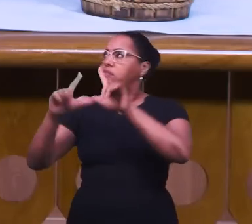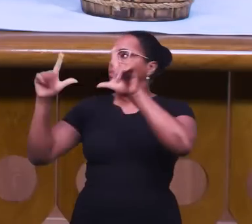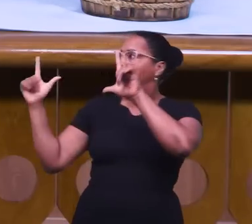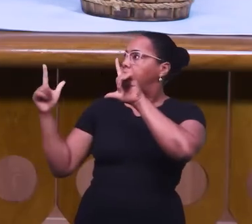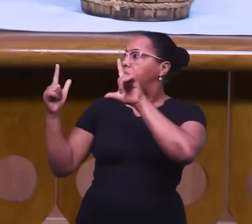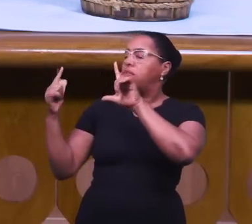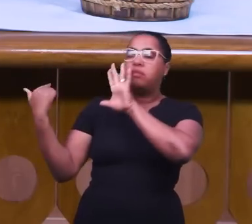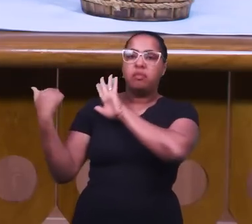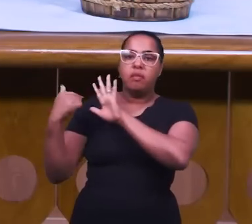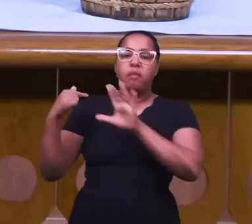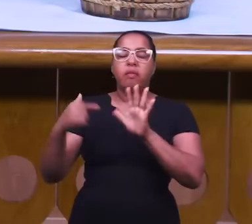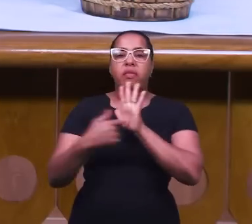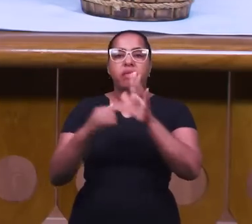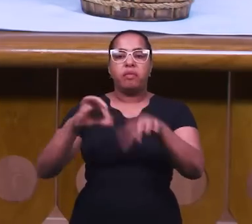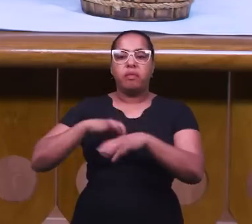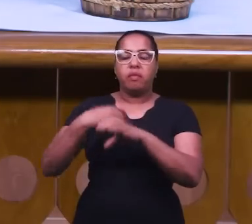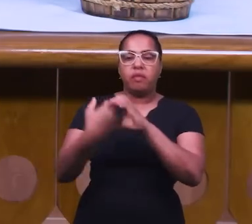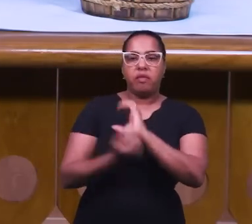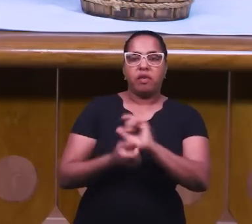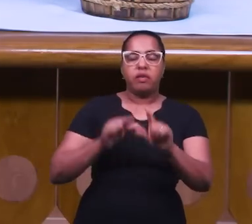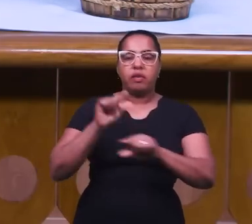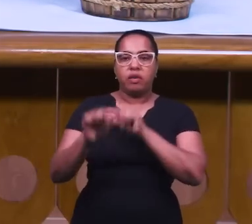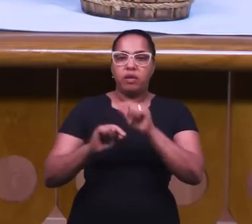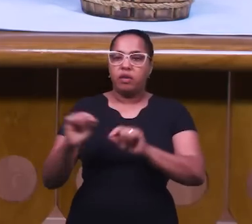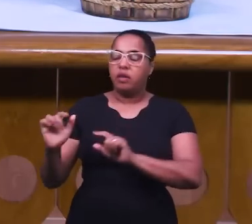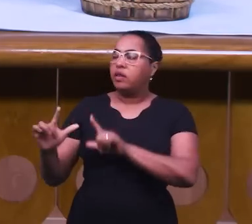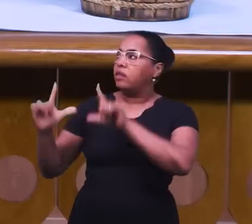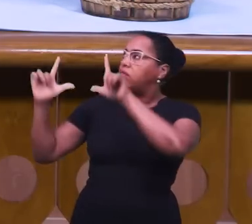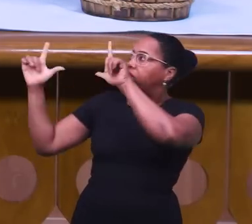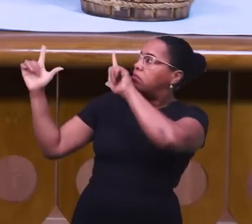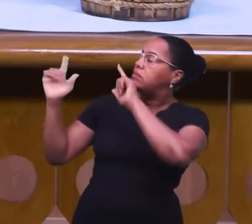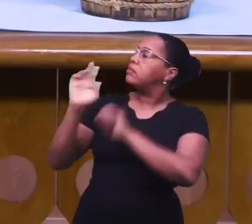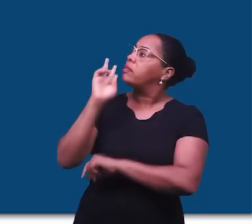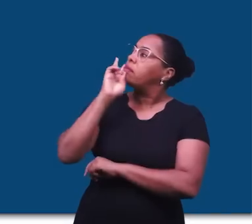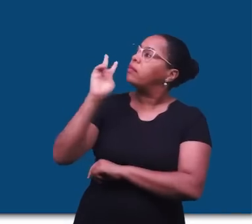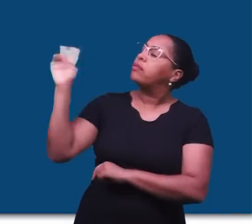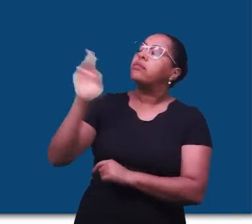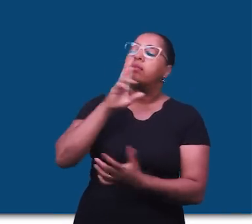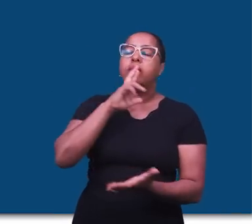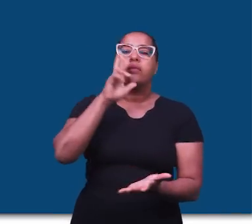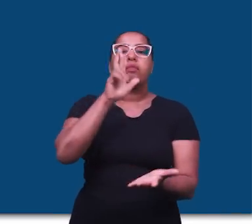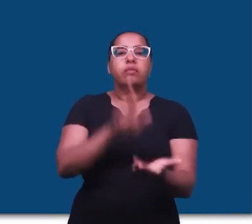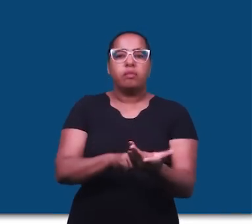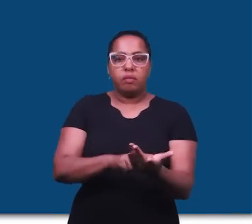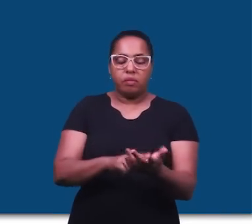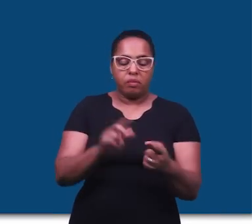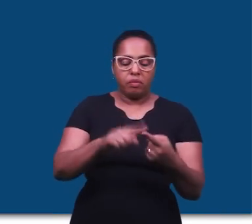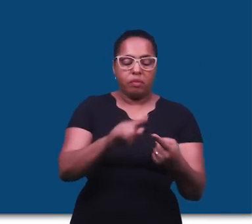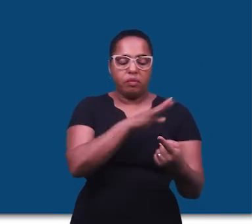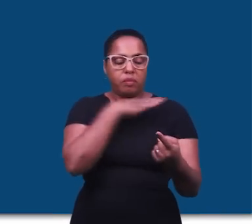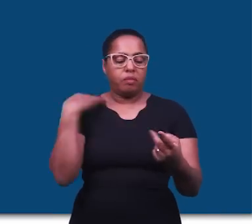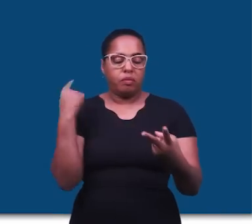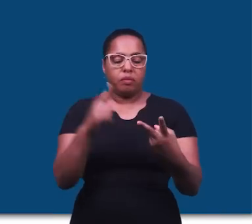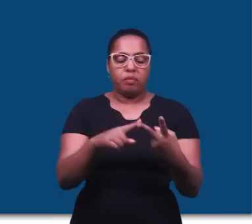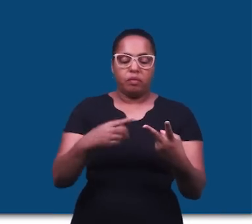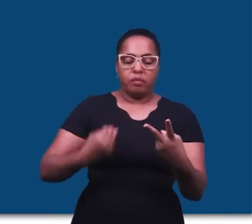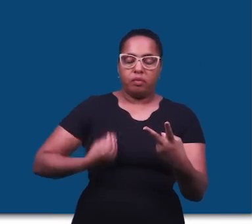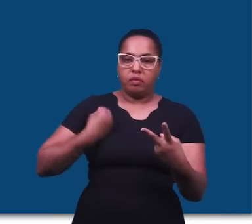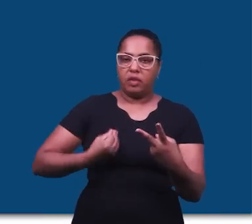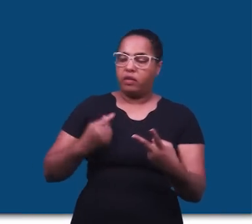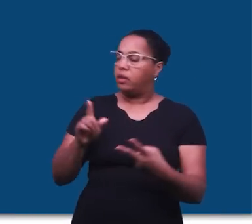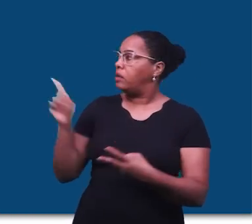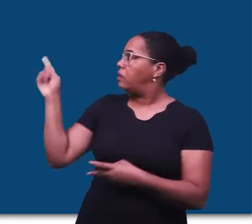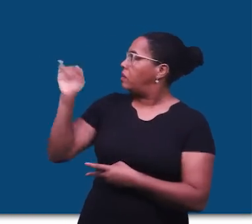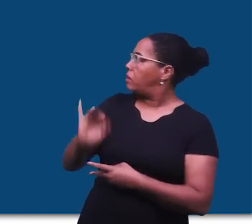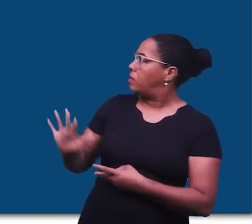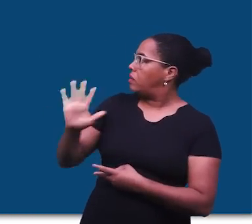quadro anterior para mostrar um aspecto, é que neste quadro nós estamos vendo ali o resultado do que é morte e o que é vida, porque estamos